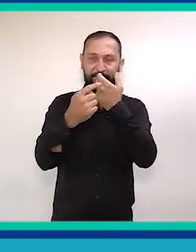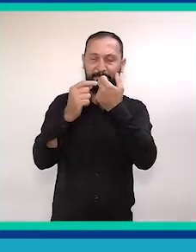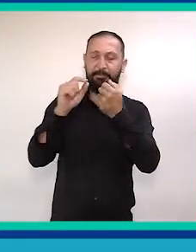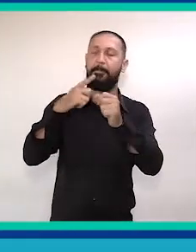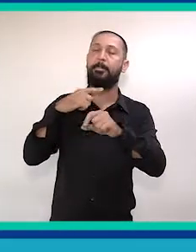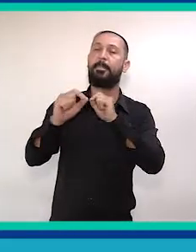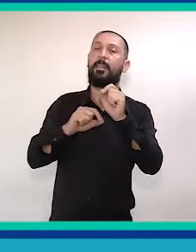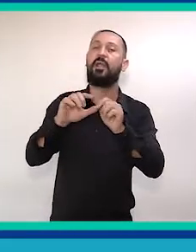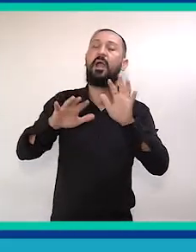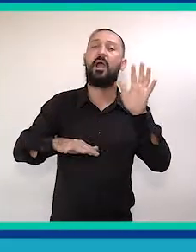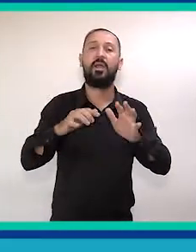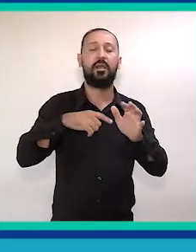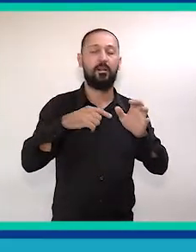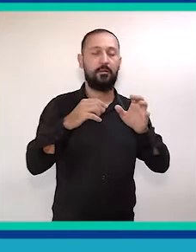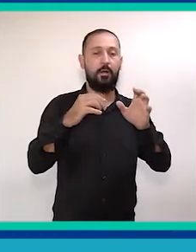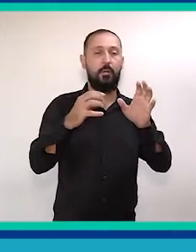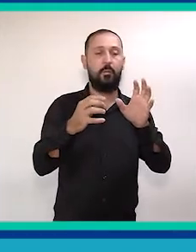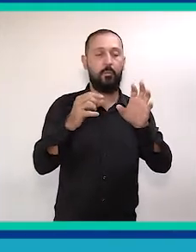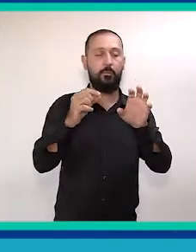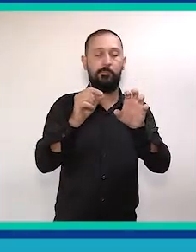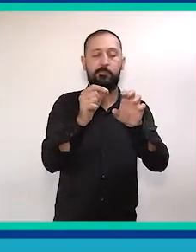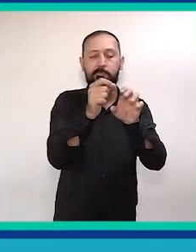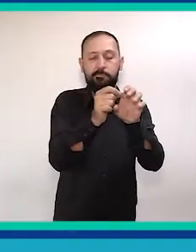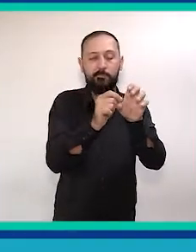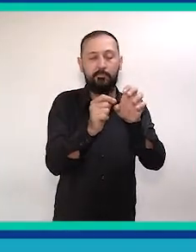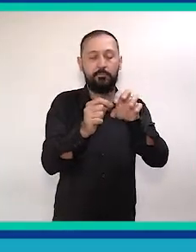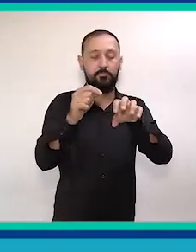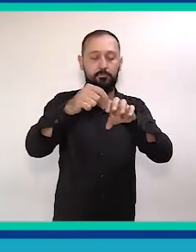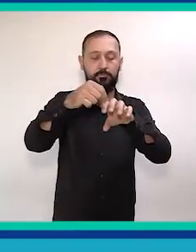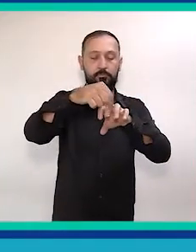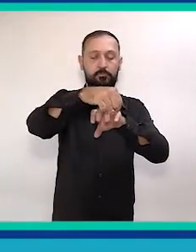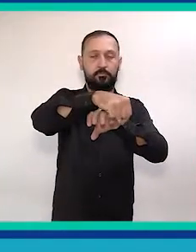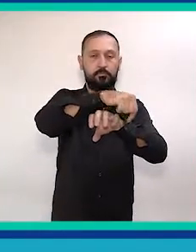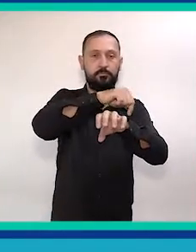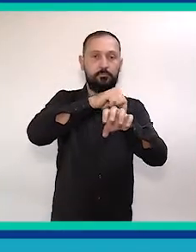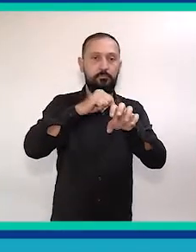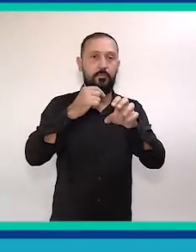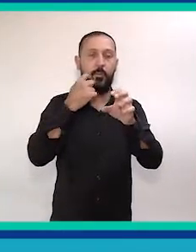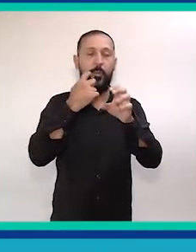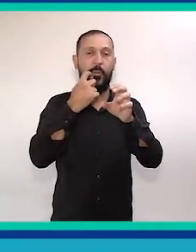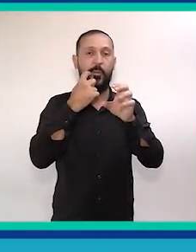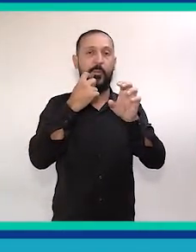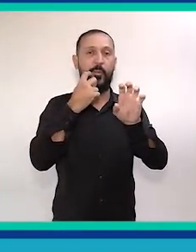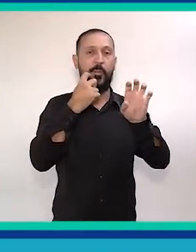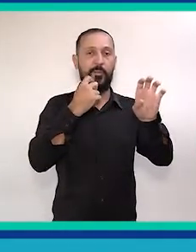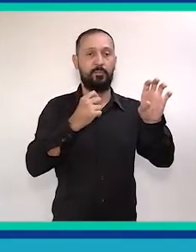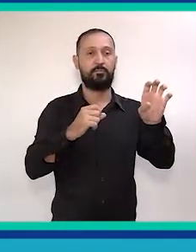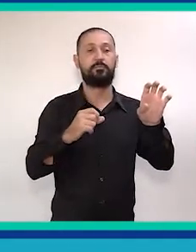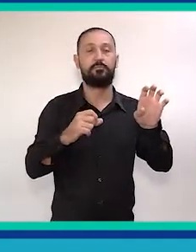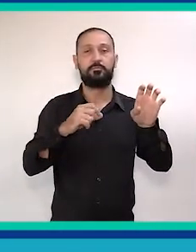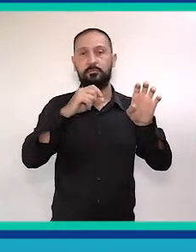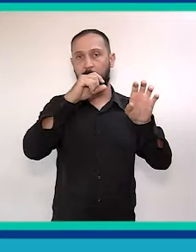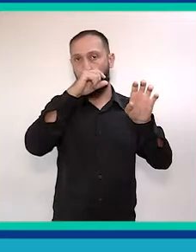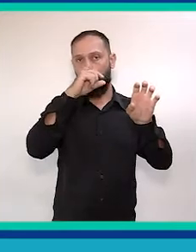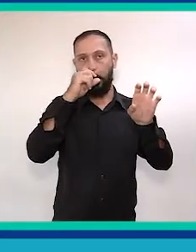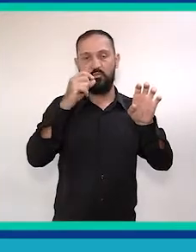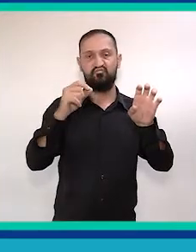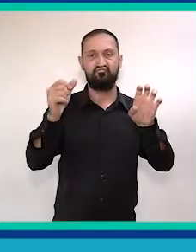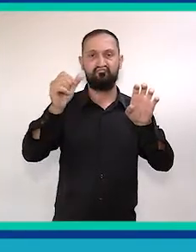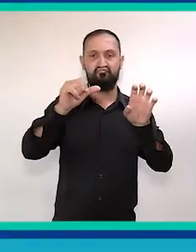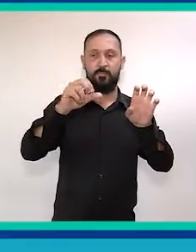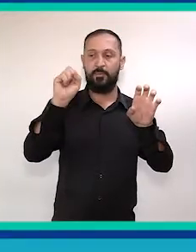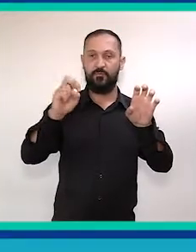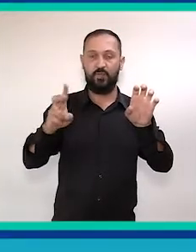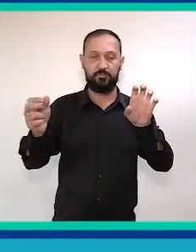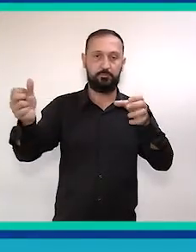branco aqui, a gente vai ter aquelas pequenas bolinhas cheias de poros. Então, uma vez que eu coloco